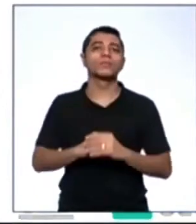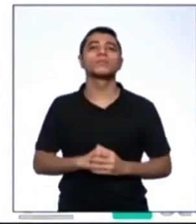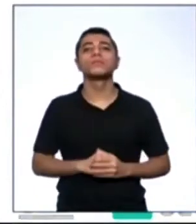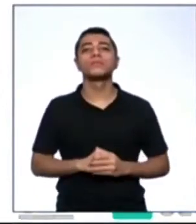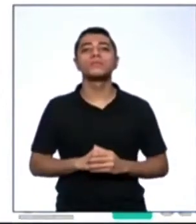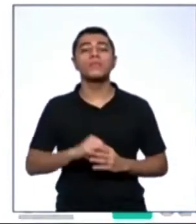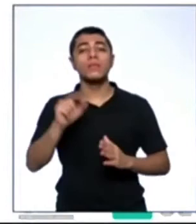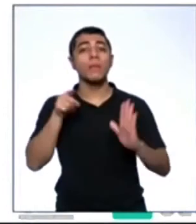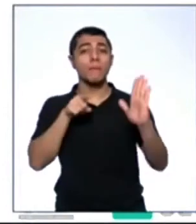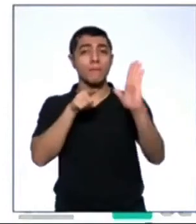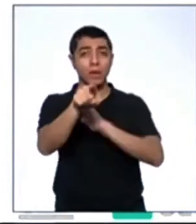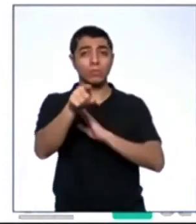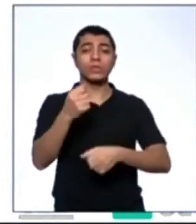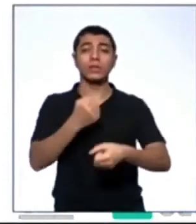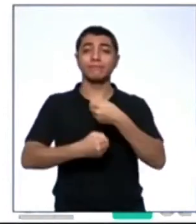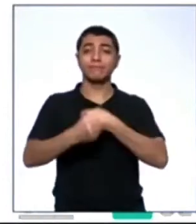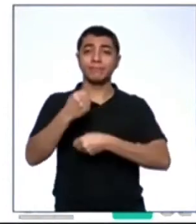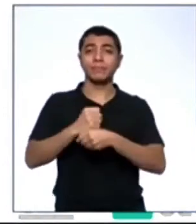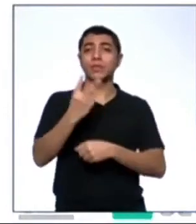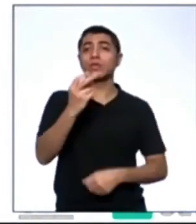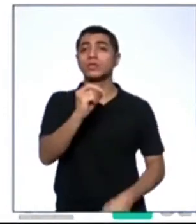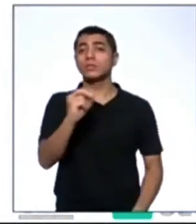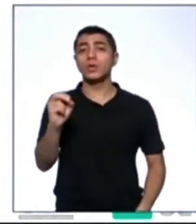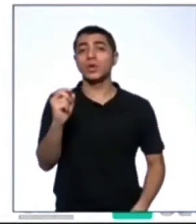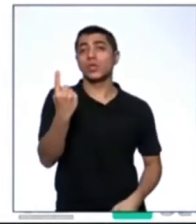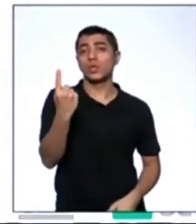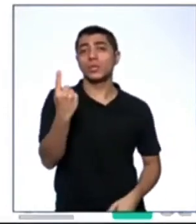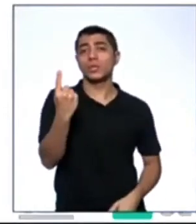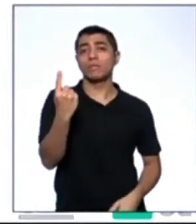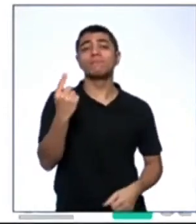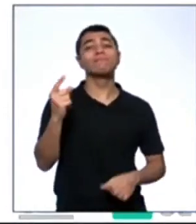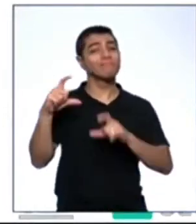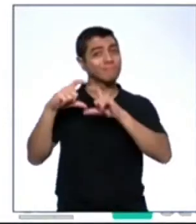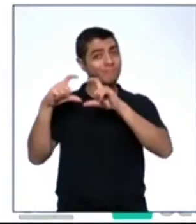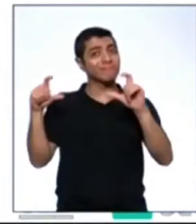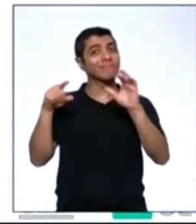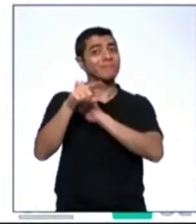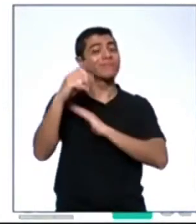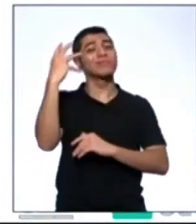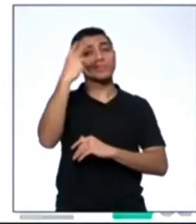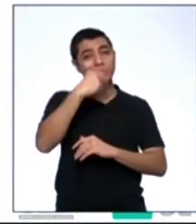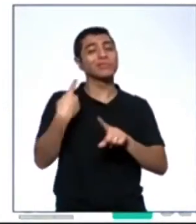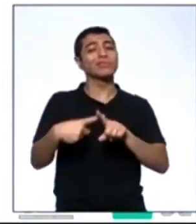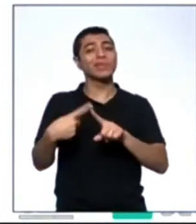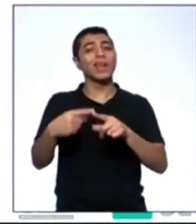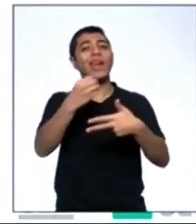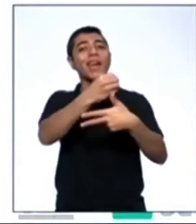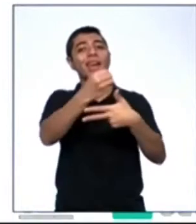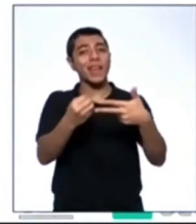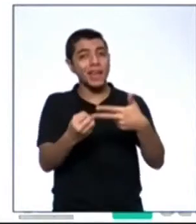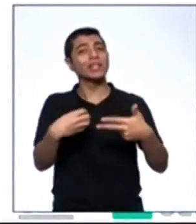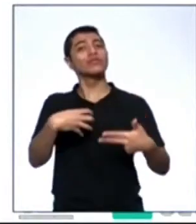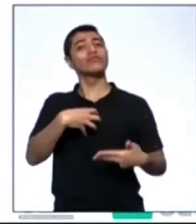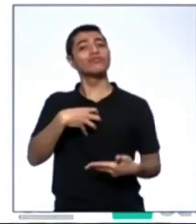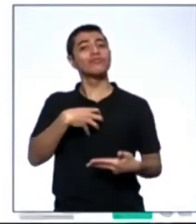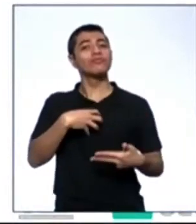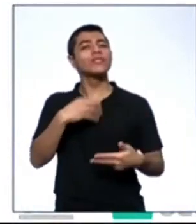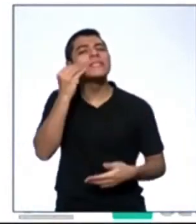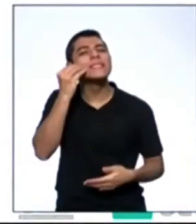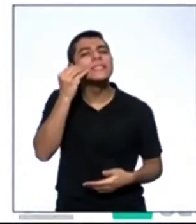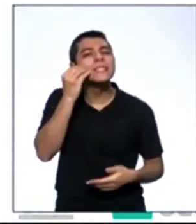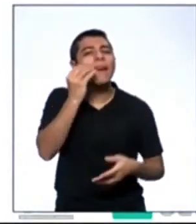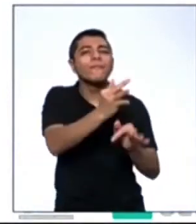2001, ela é muito bonita porque é o estilo do Enem tentar associar a física de ciência da natureza com alguma outra,